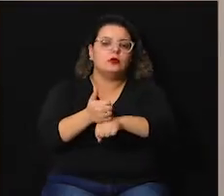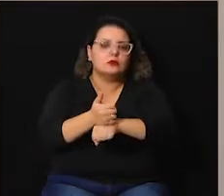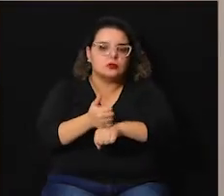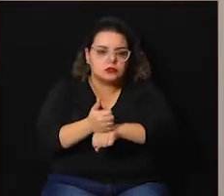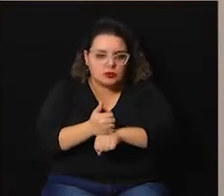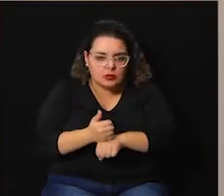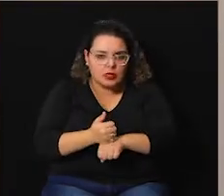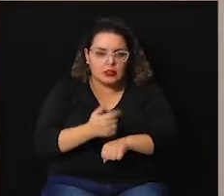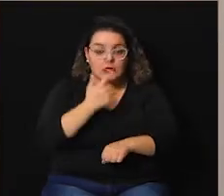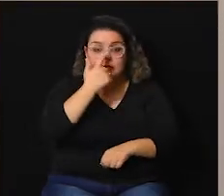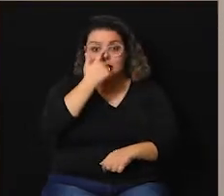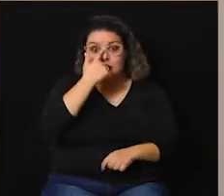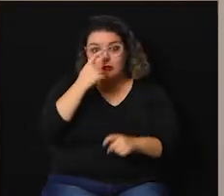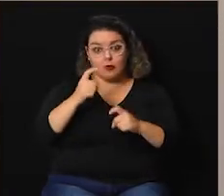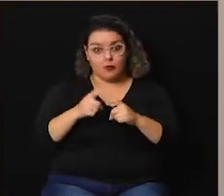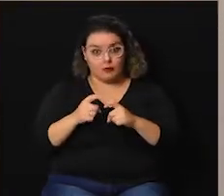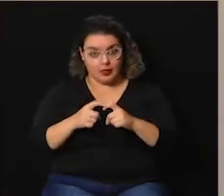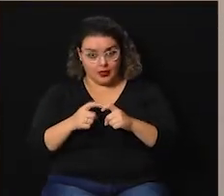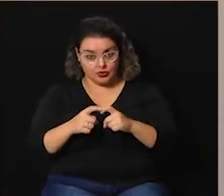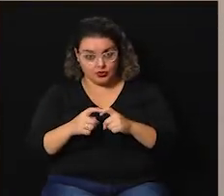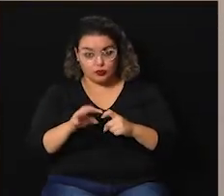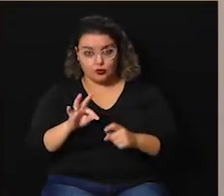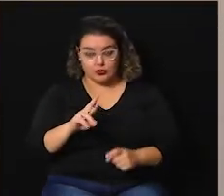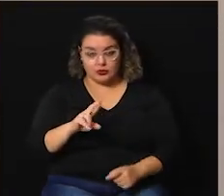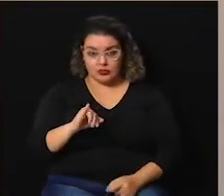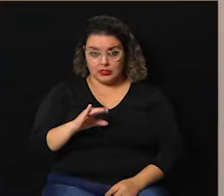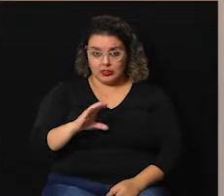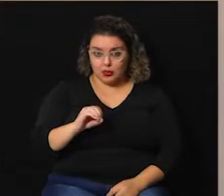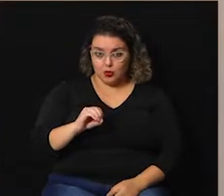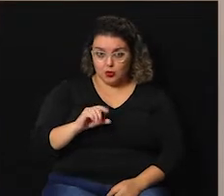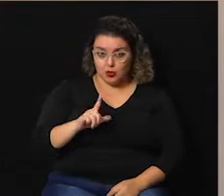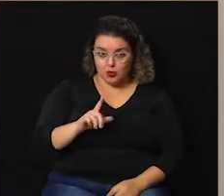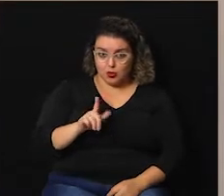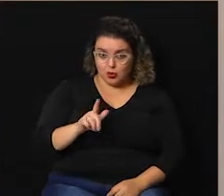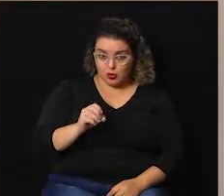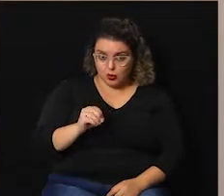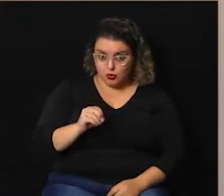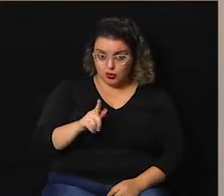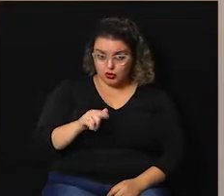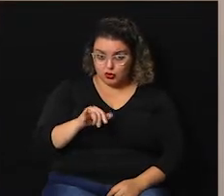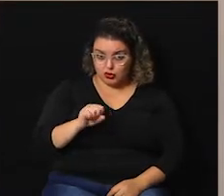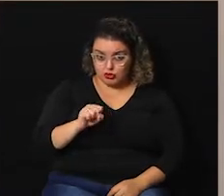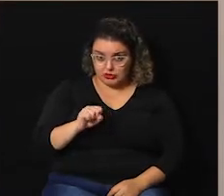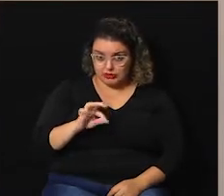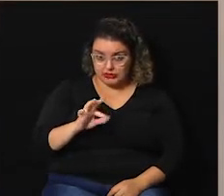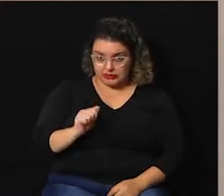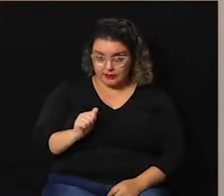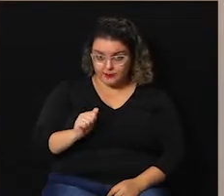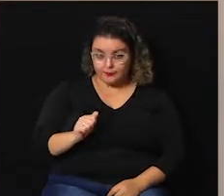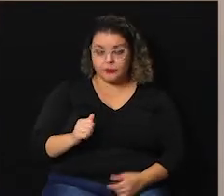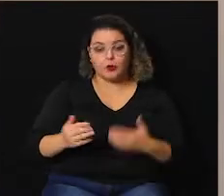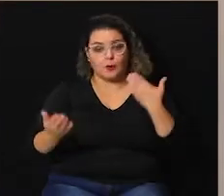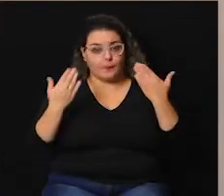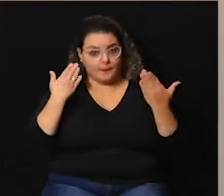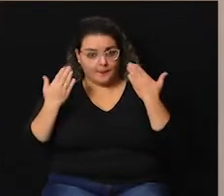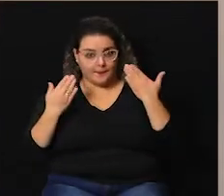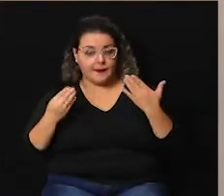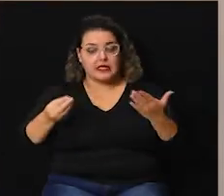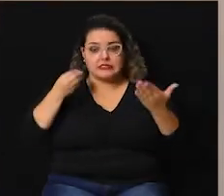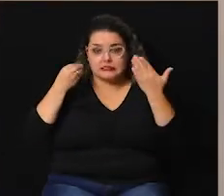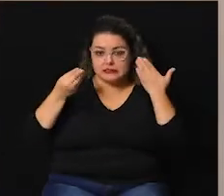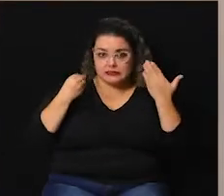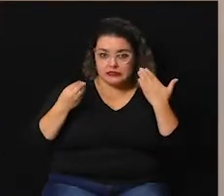onde o médico e tricologista tem o apoio de um psiquiatra, de um psicólogo, de um